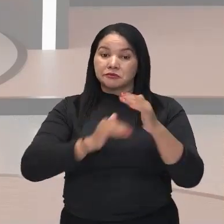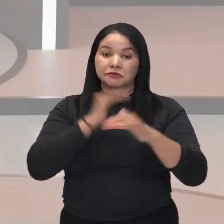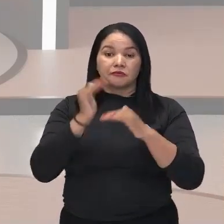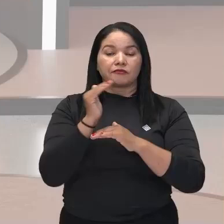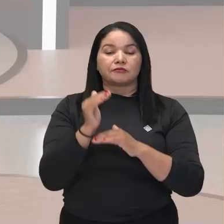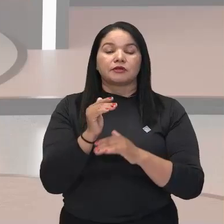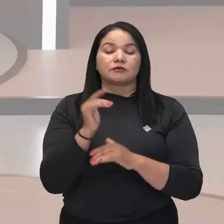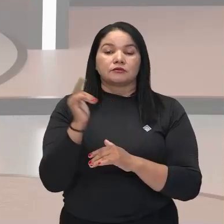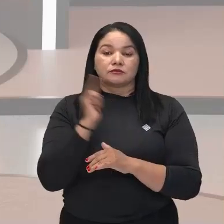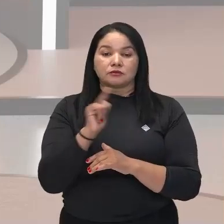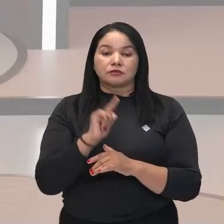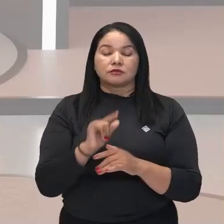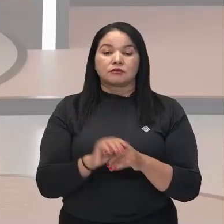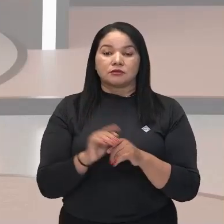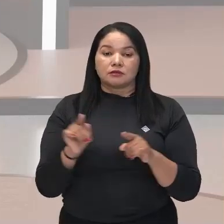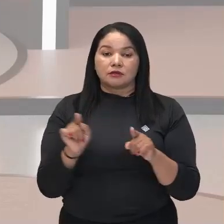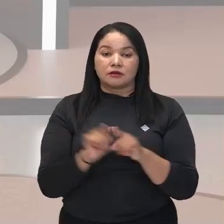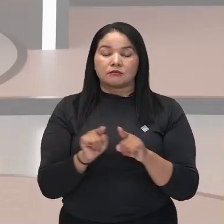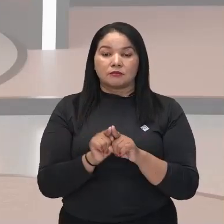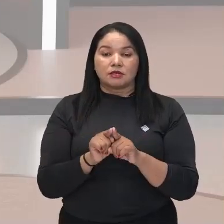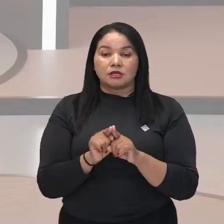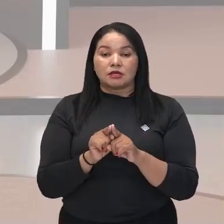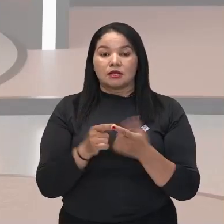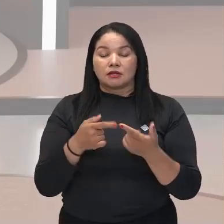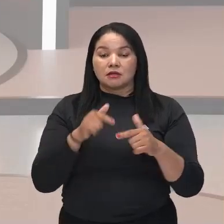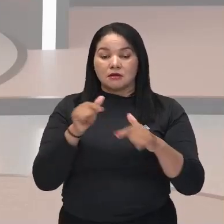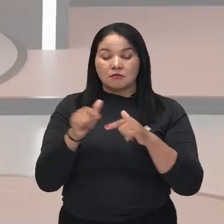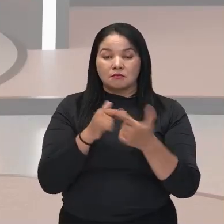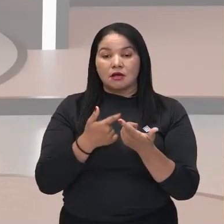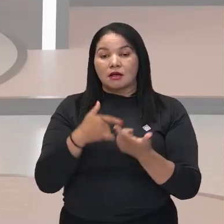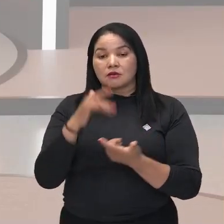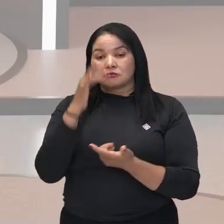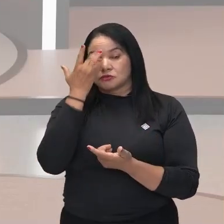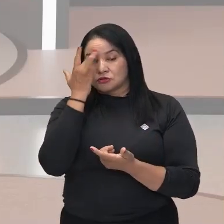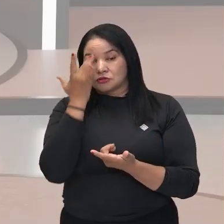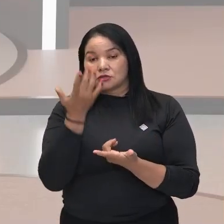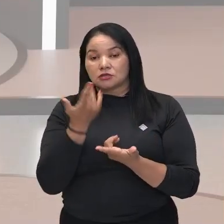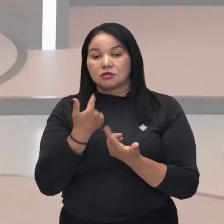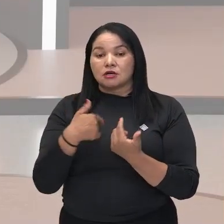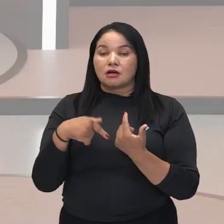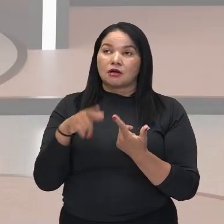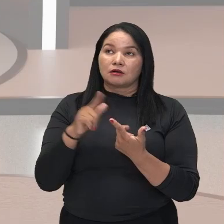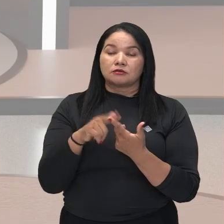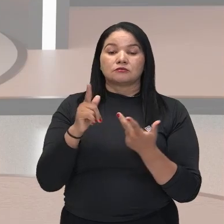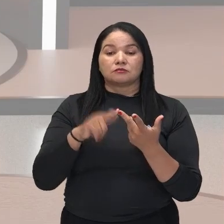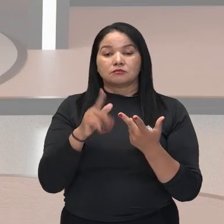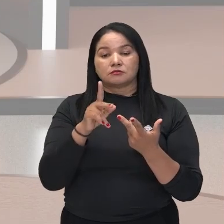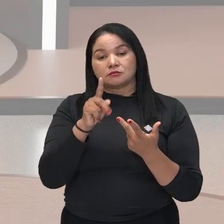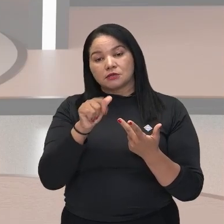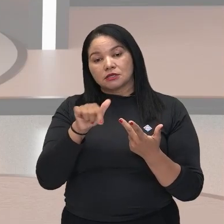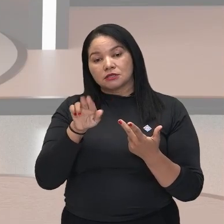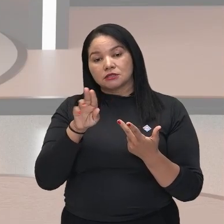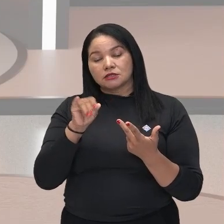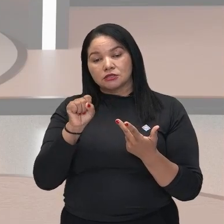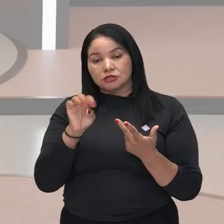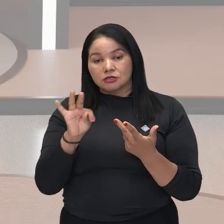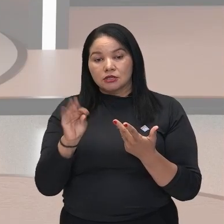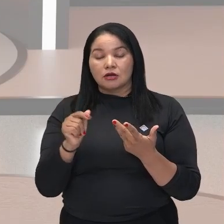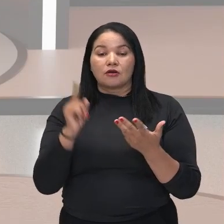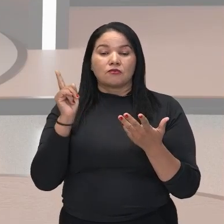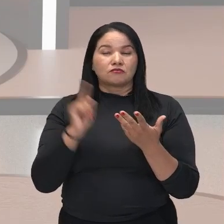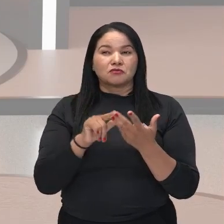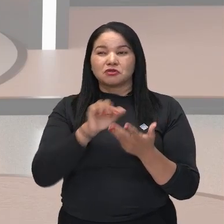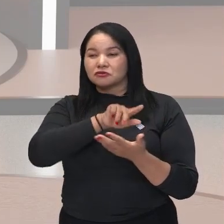Essas áreas também vai pegar muito a mão de obra de indianos, né? A paquistanesa, a área da Palestina e até mesmo